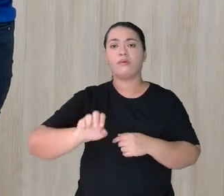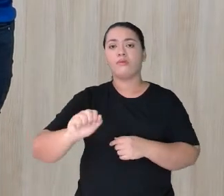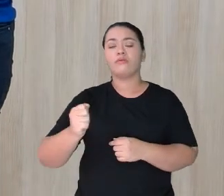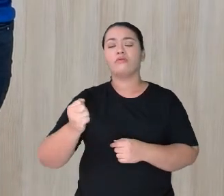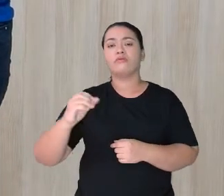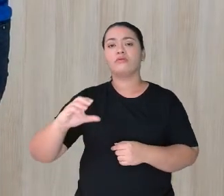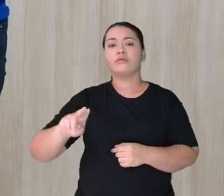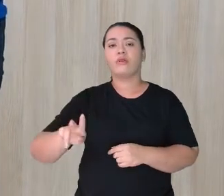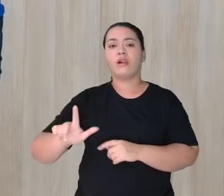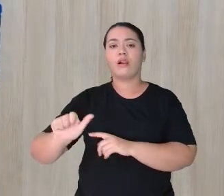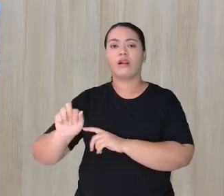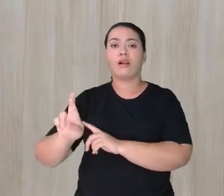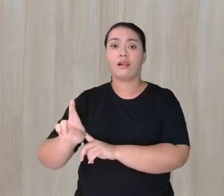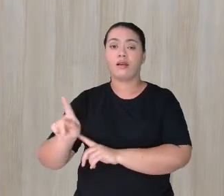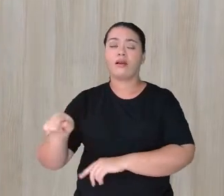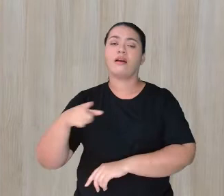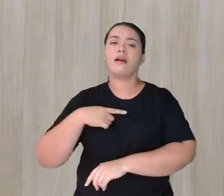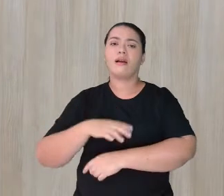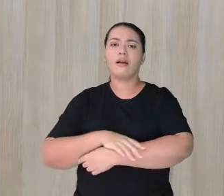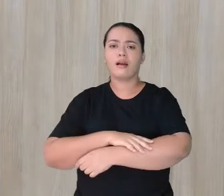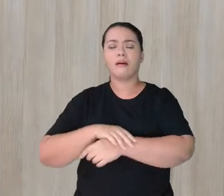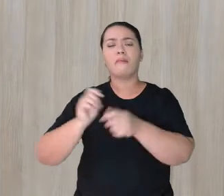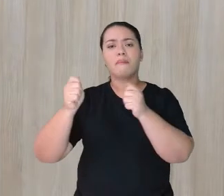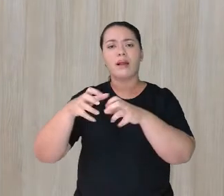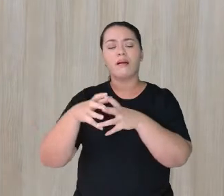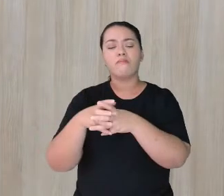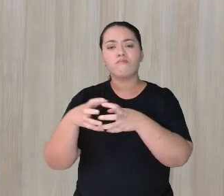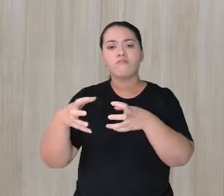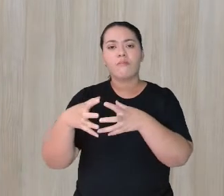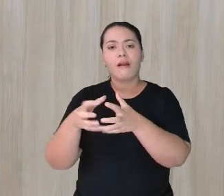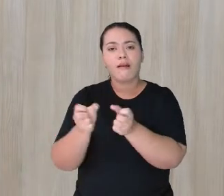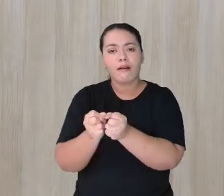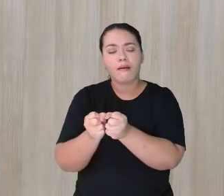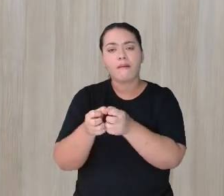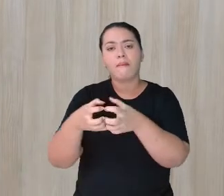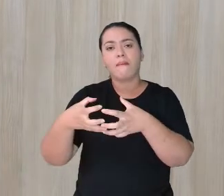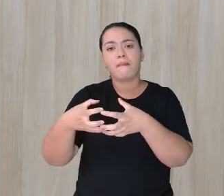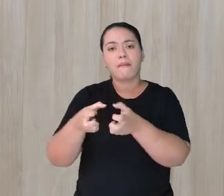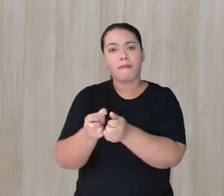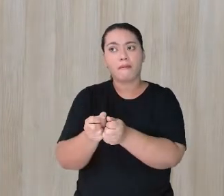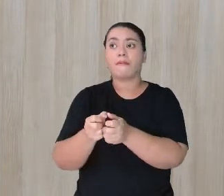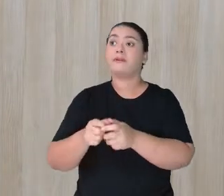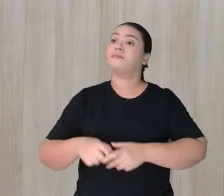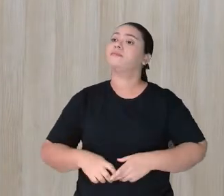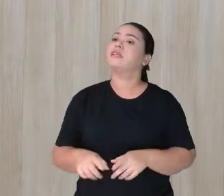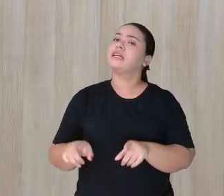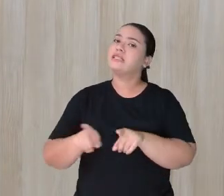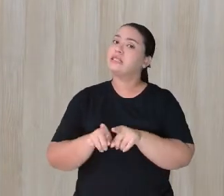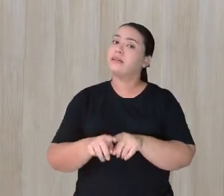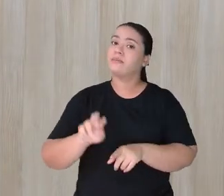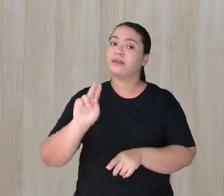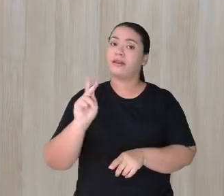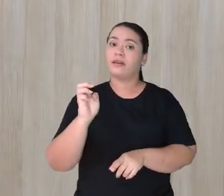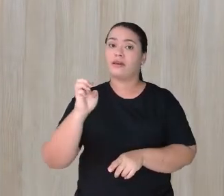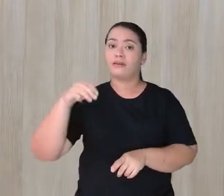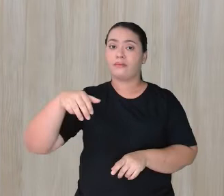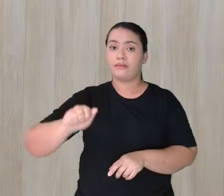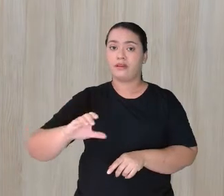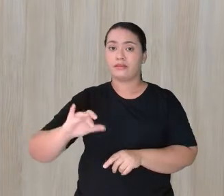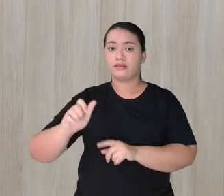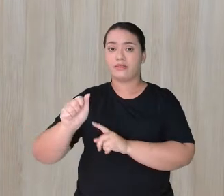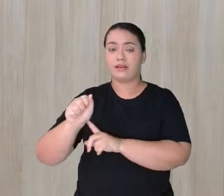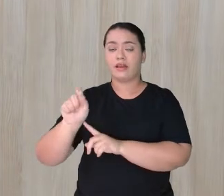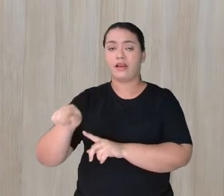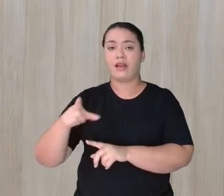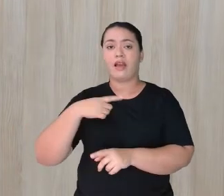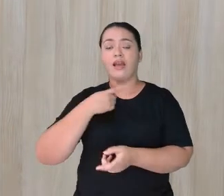contrair. Então, a célula muscular, ela tem essa capacidade de contração. Já as hemácias, que elas são presentes